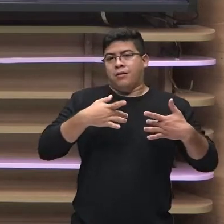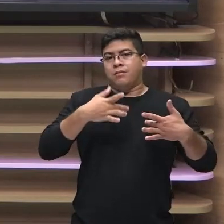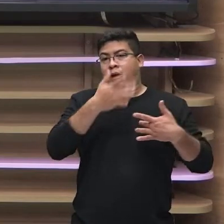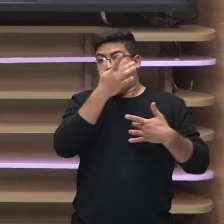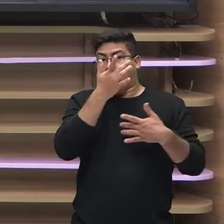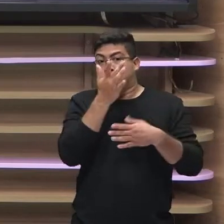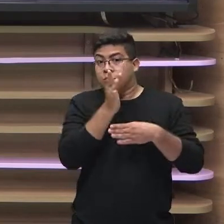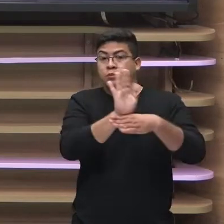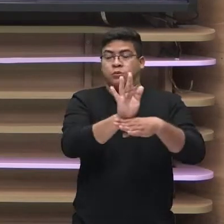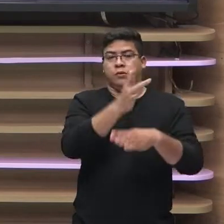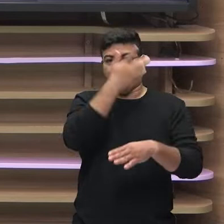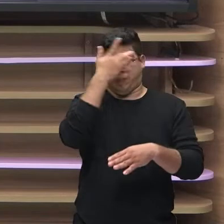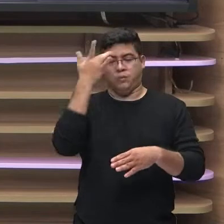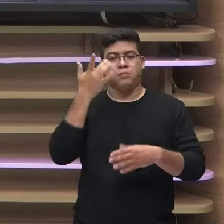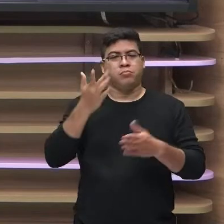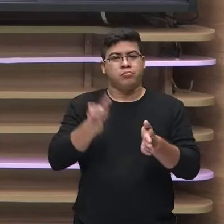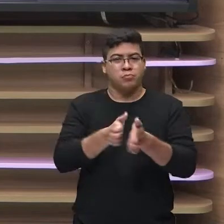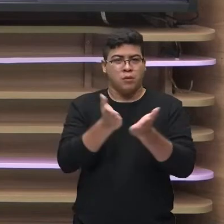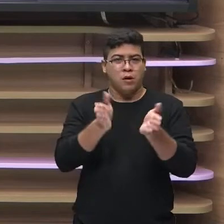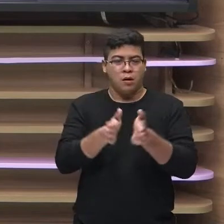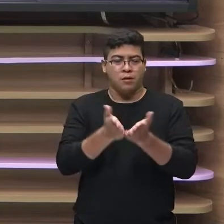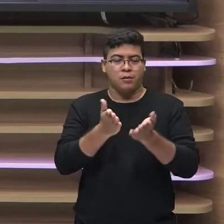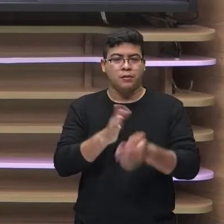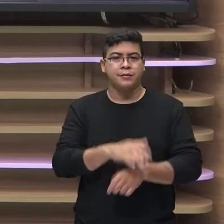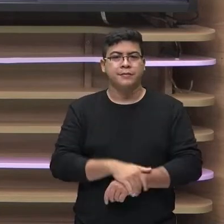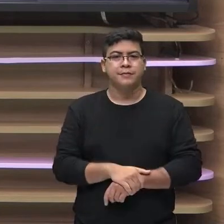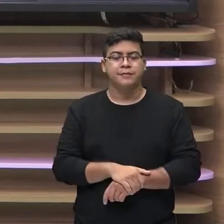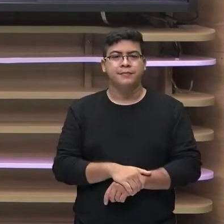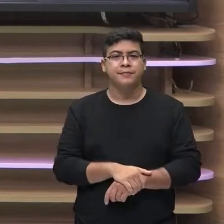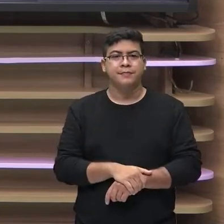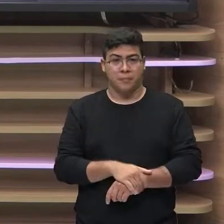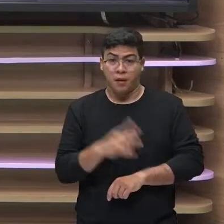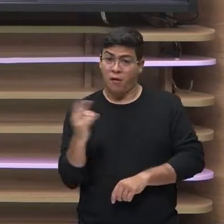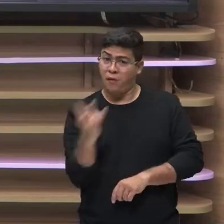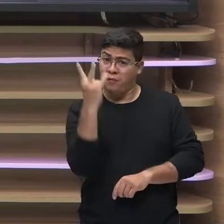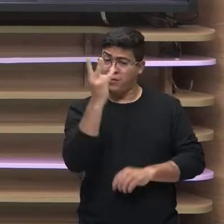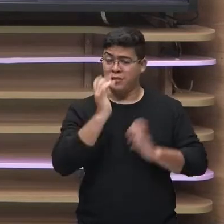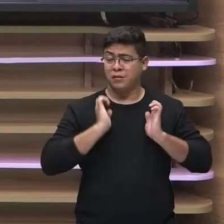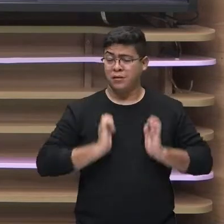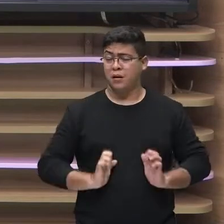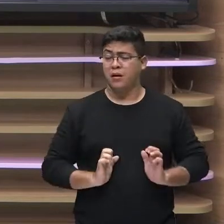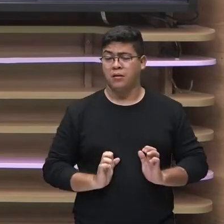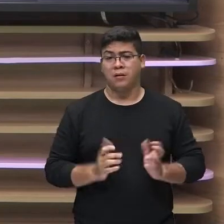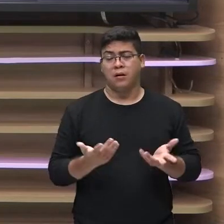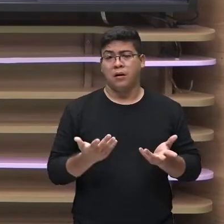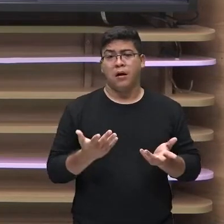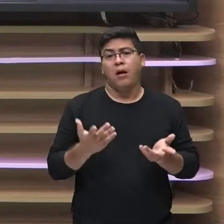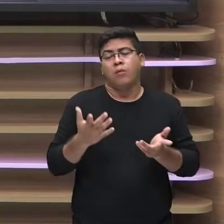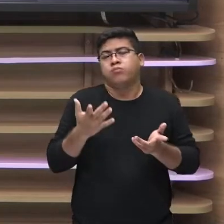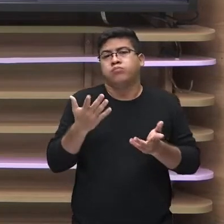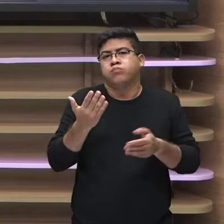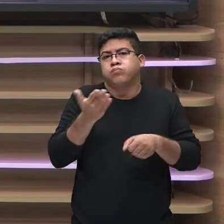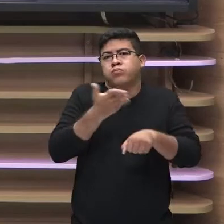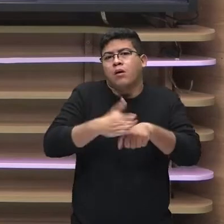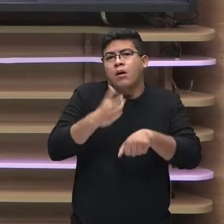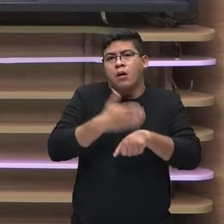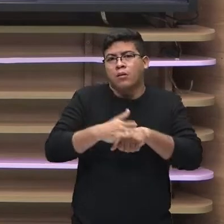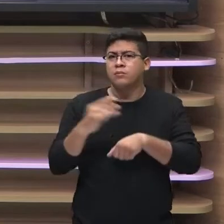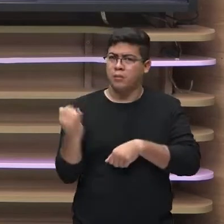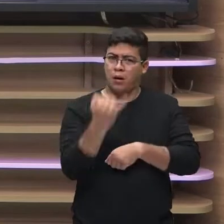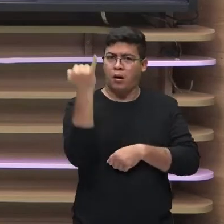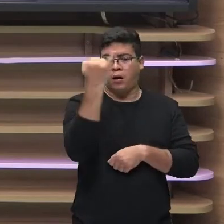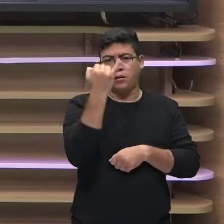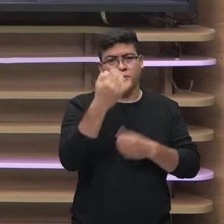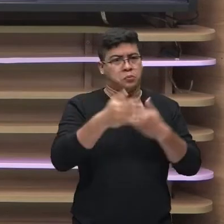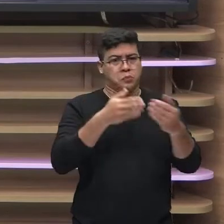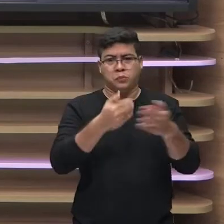pobres, porque além de que isso é um valor ético, é um exercício muito importante